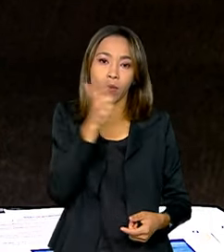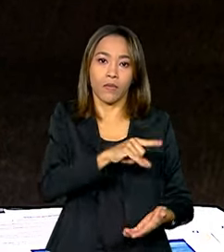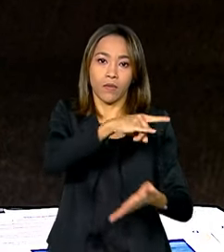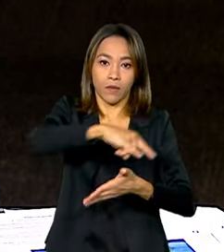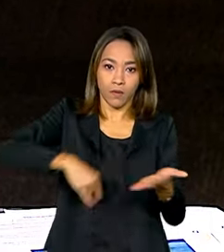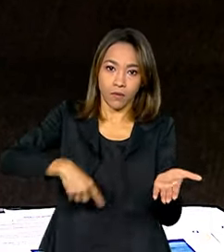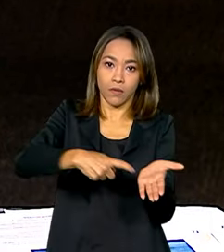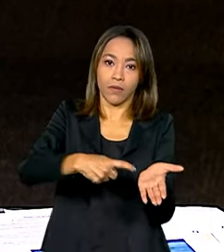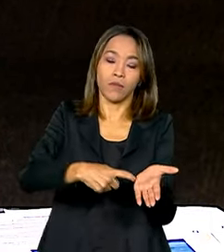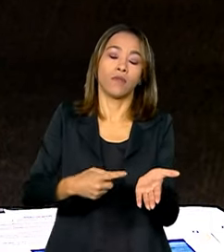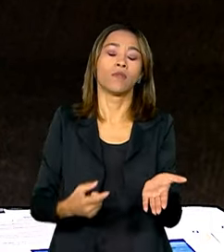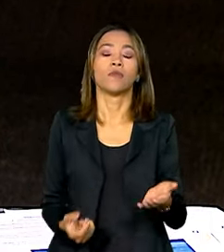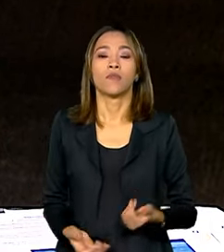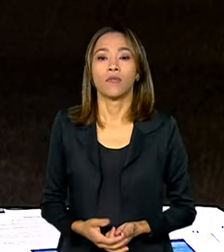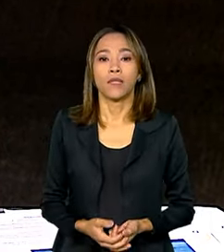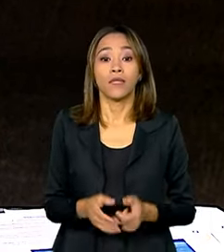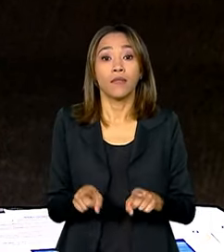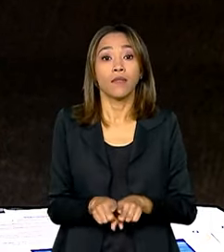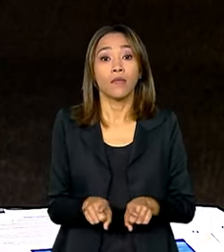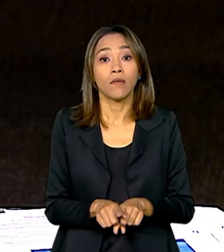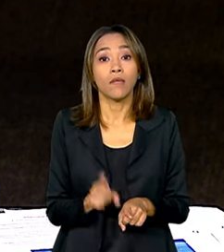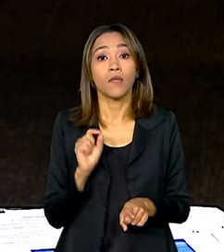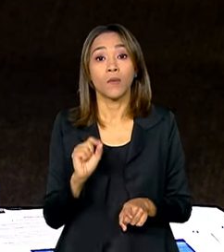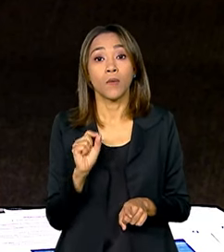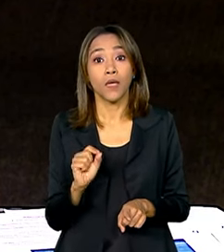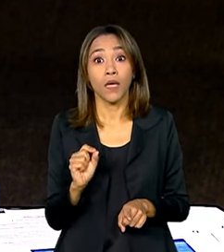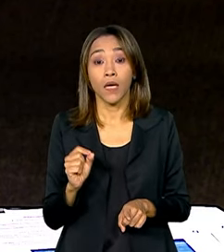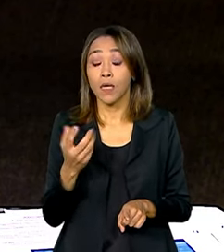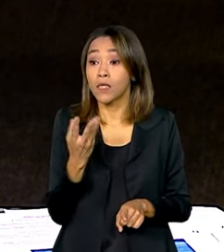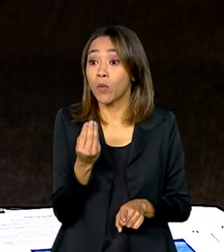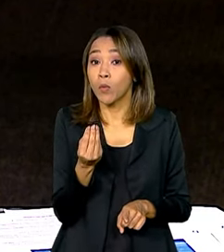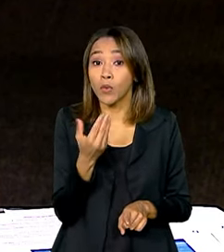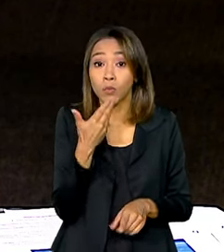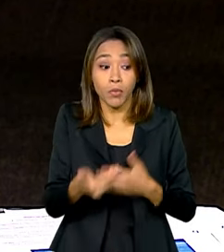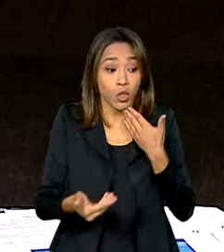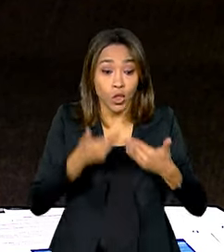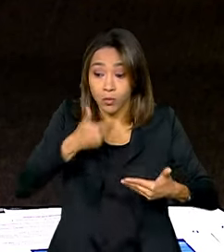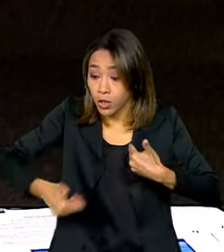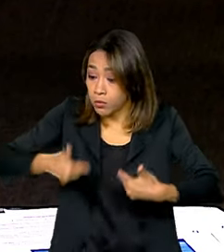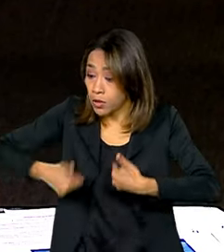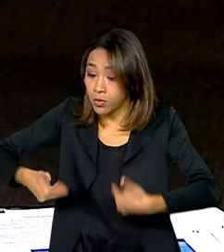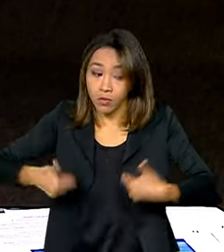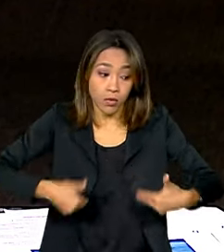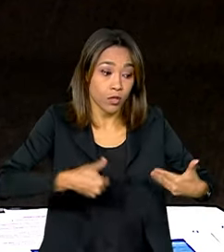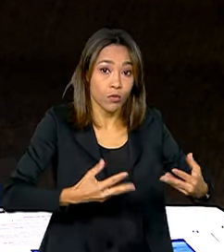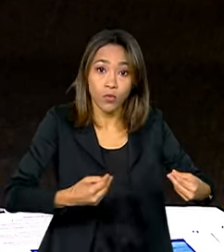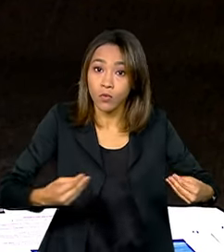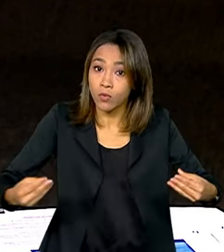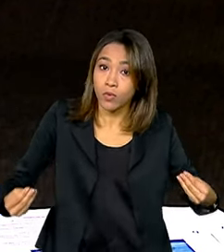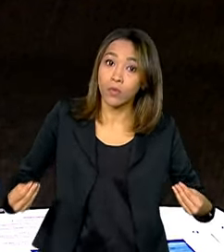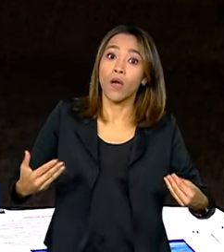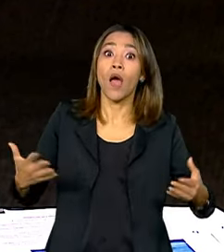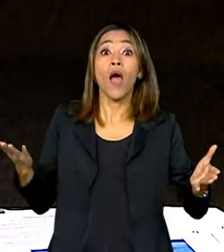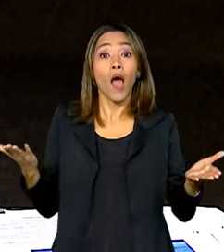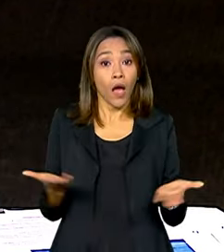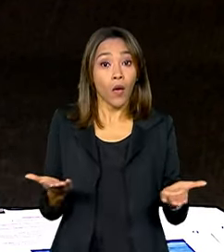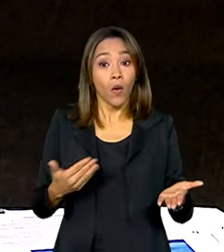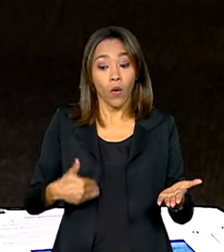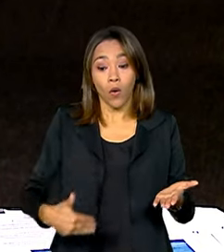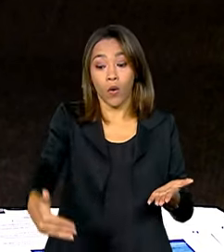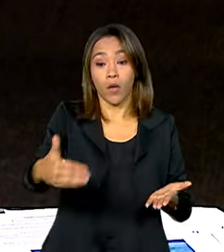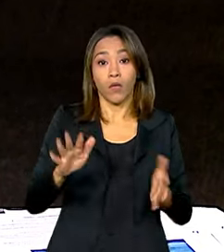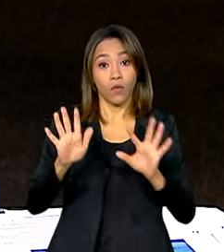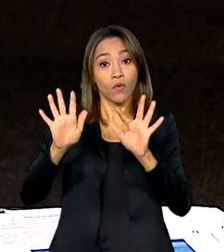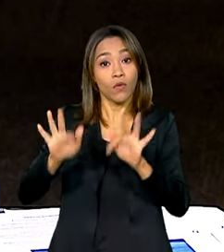atualizar, não é, o volume de pedidos que estão represados. Então, agora, no final do ano, nós estaremos aí para